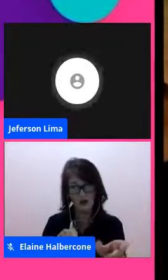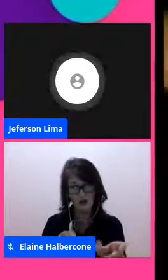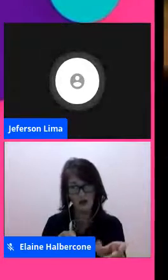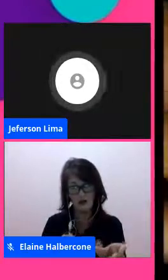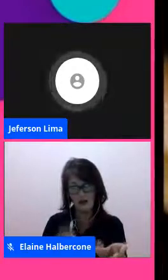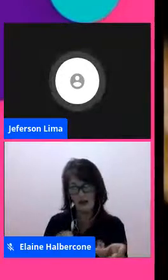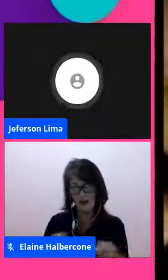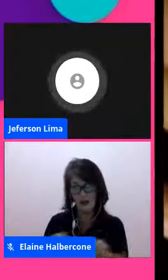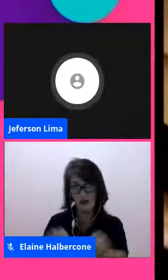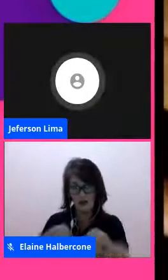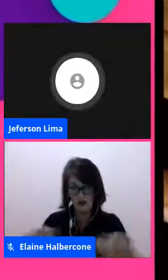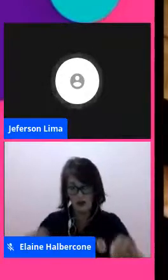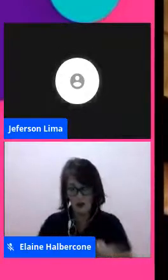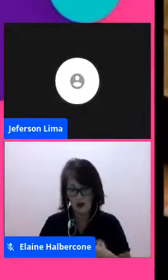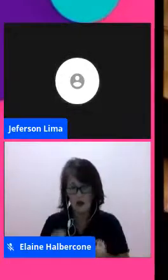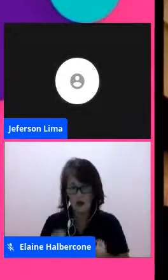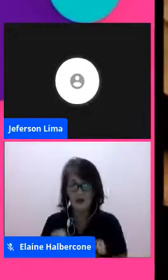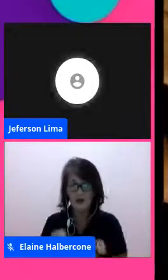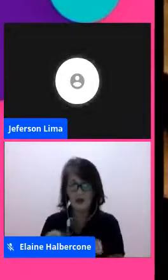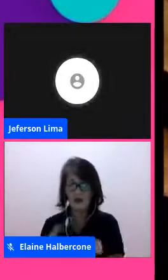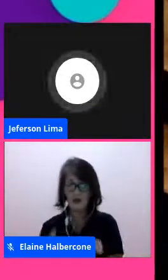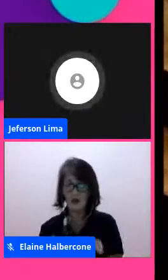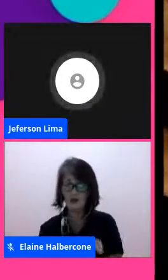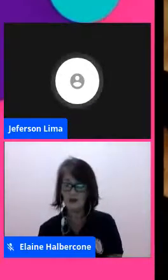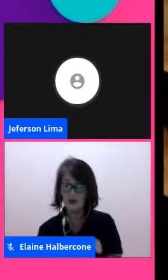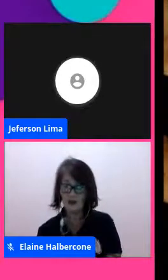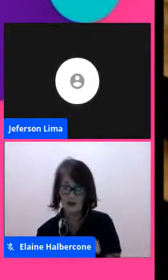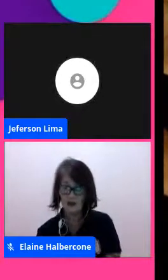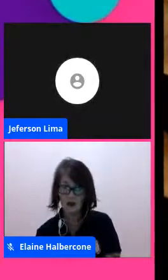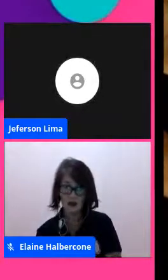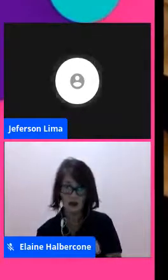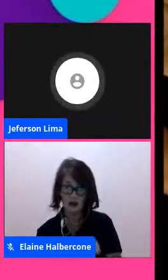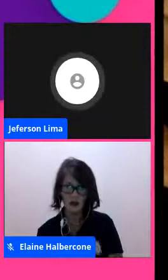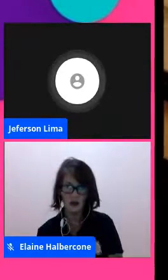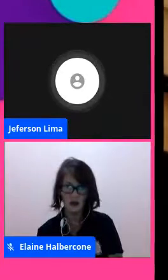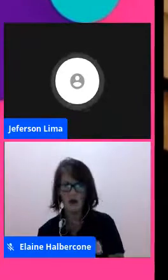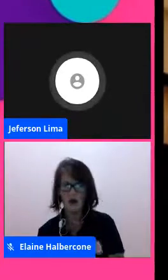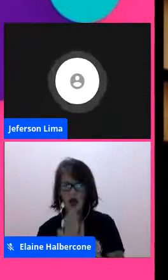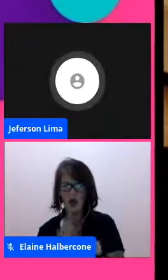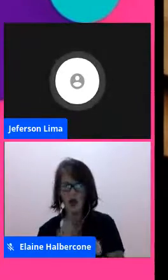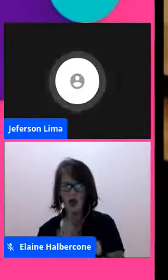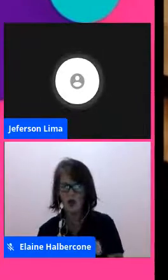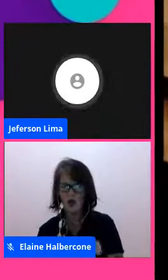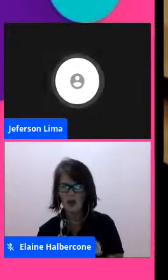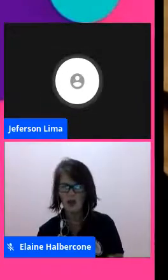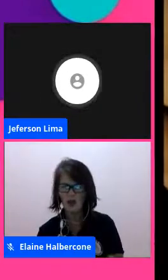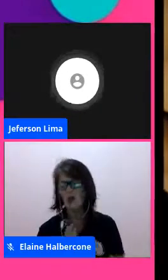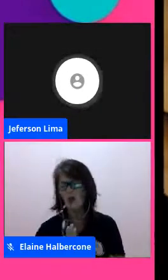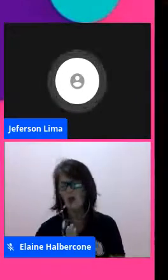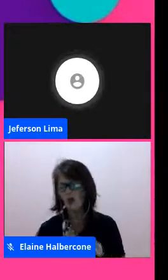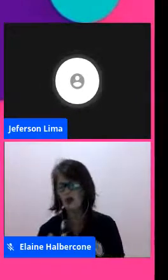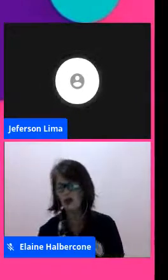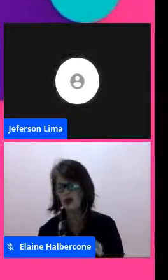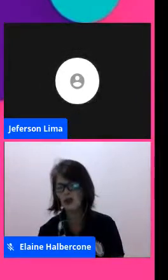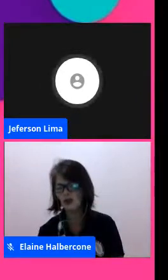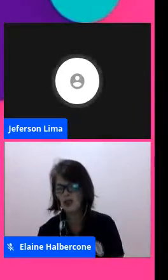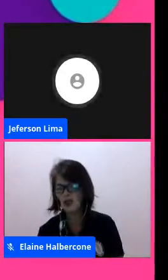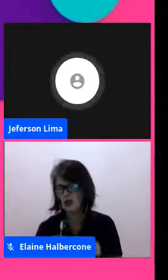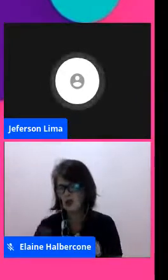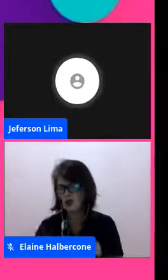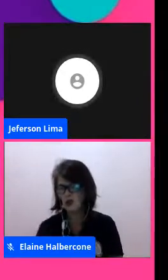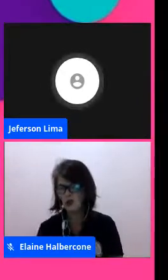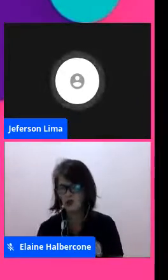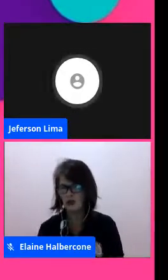O clock dele não é esse por padrão 9. O clock dele por padrão é 80. Mas você pode sim rodar ele a 160 e não vai ter